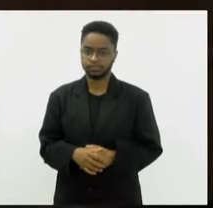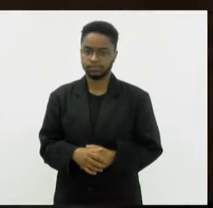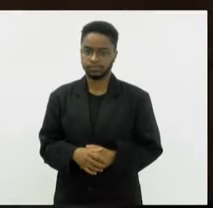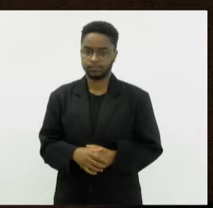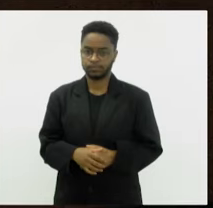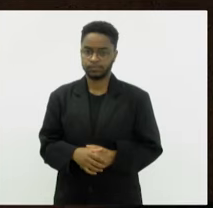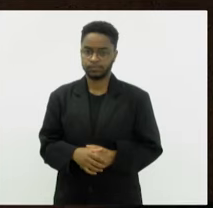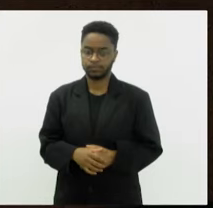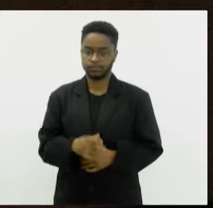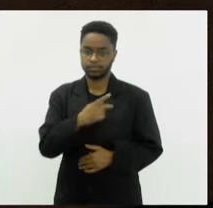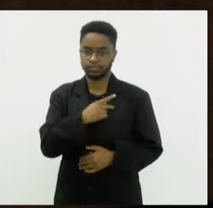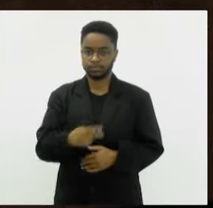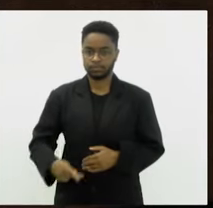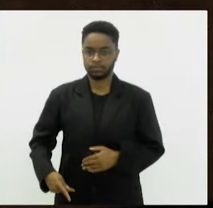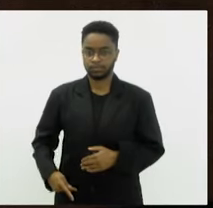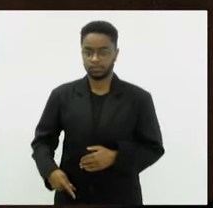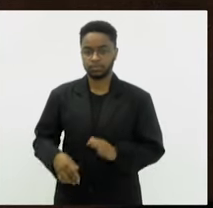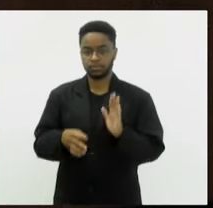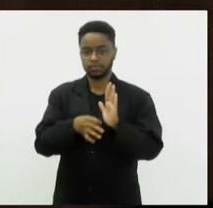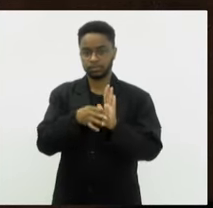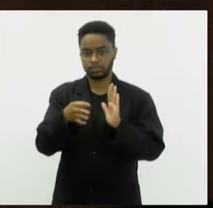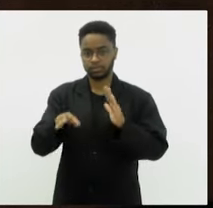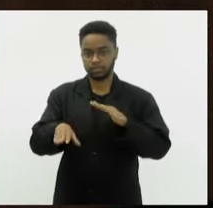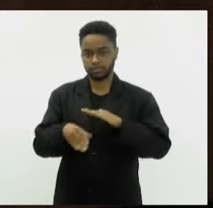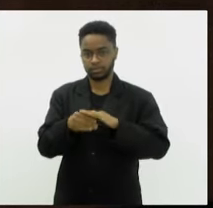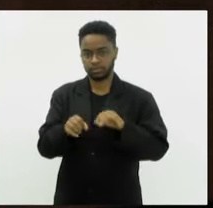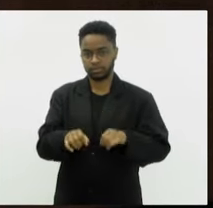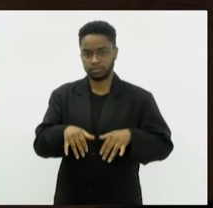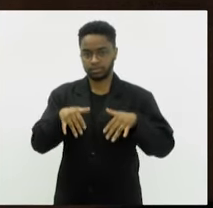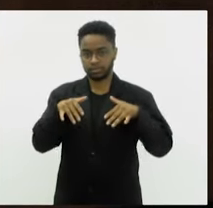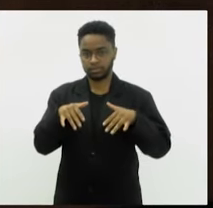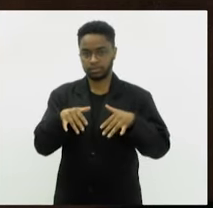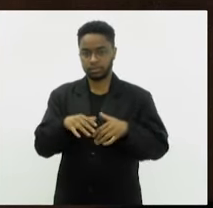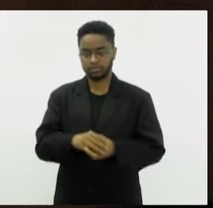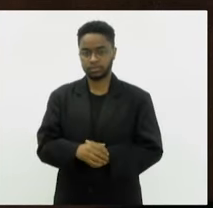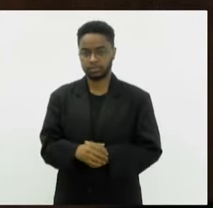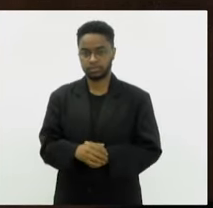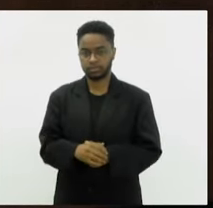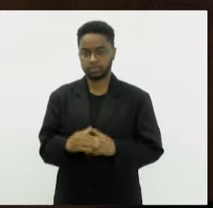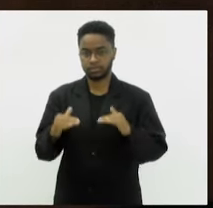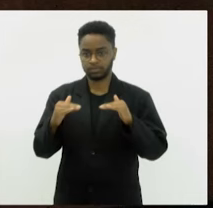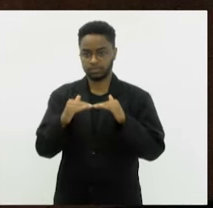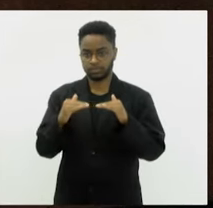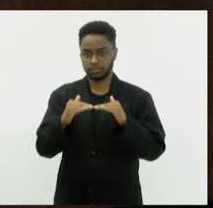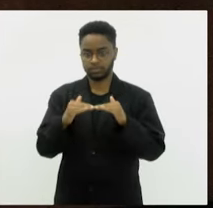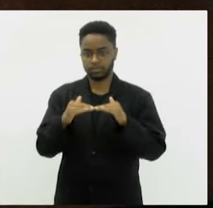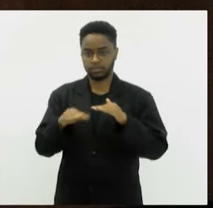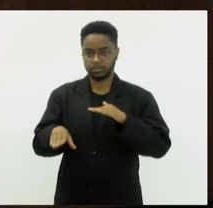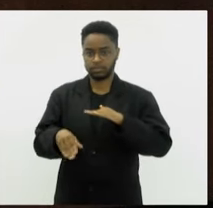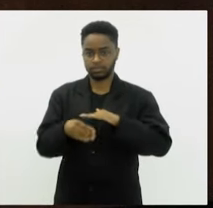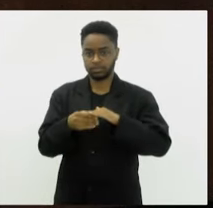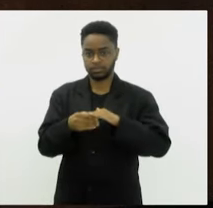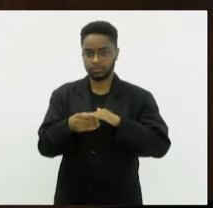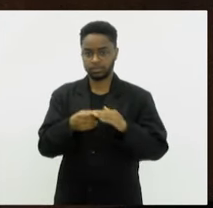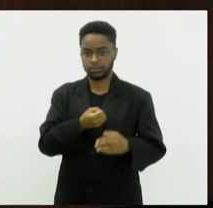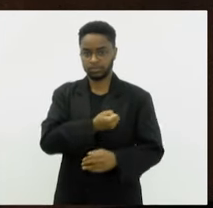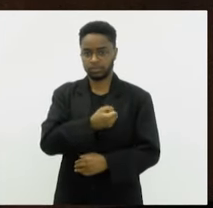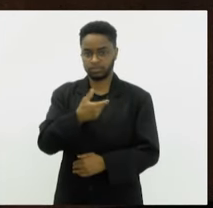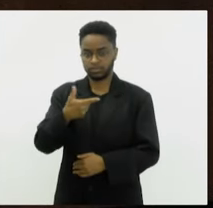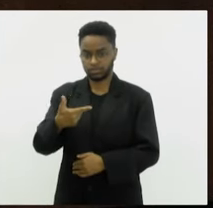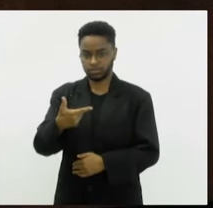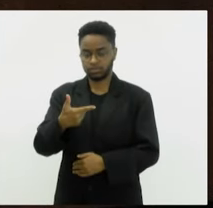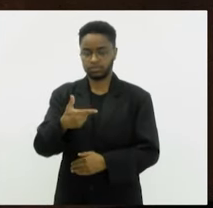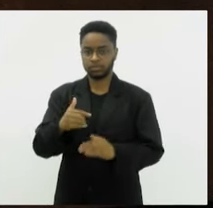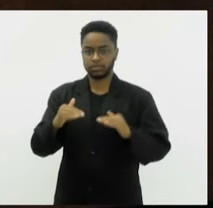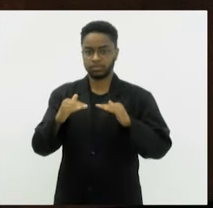Senhor presidente, parecer as emendas de plenário, favoráveis à emenda número 2, favorável